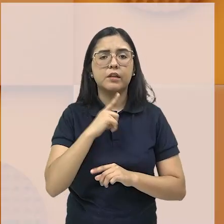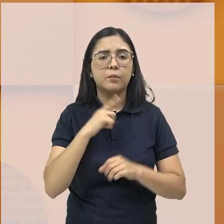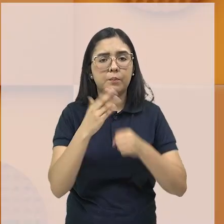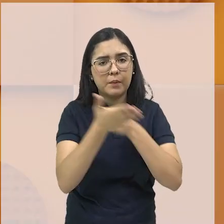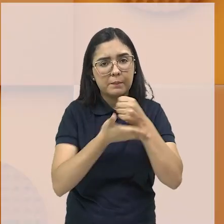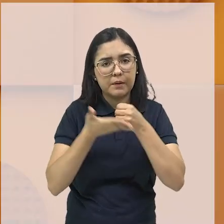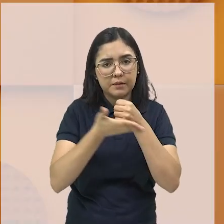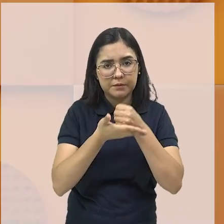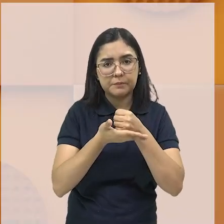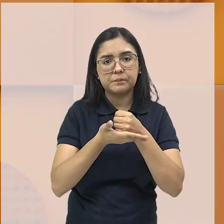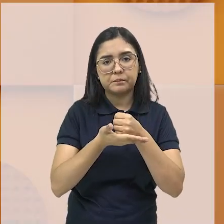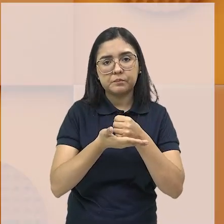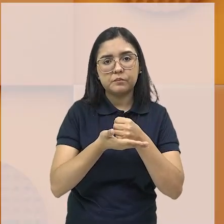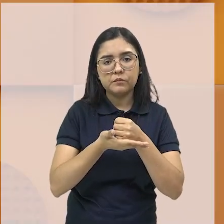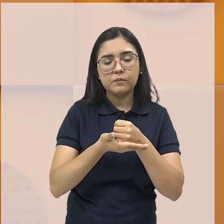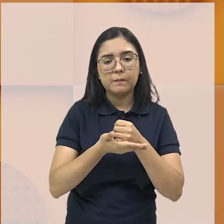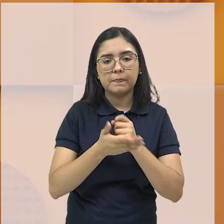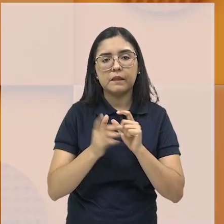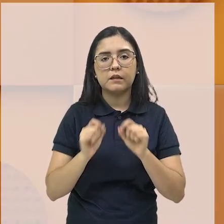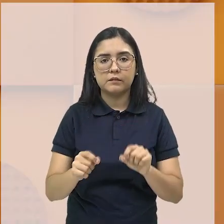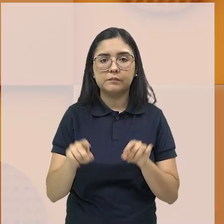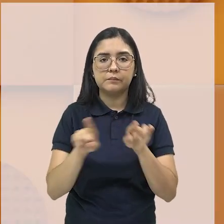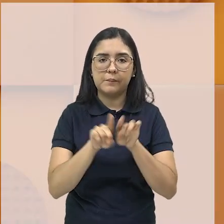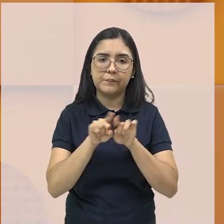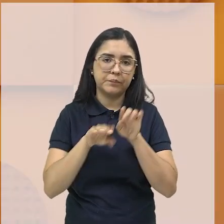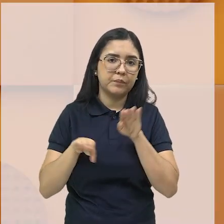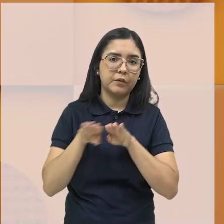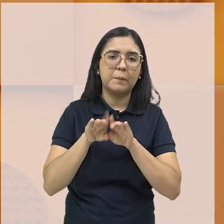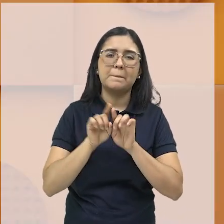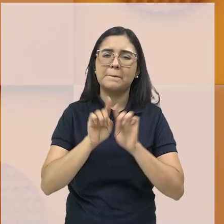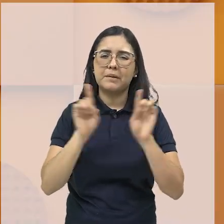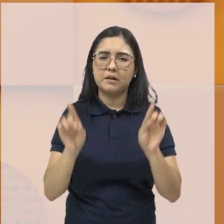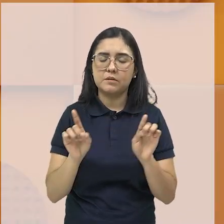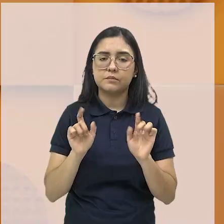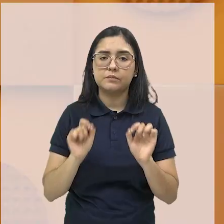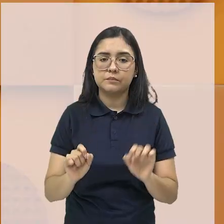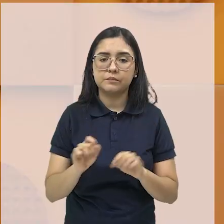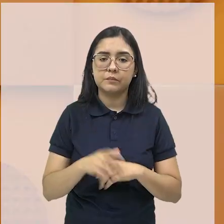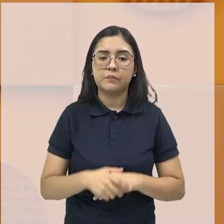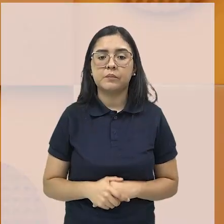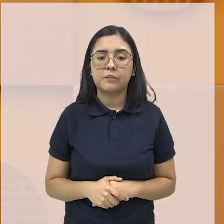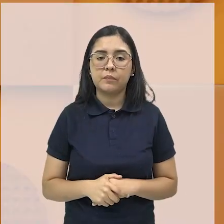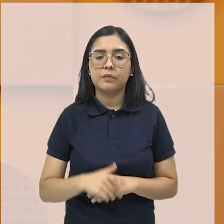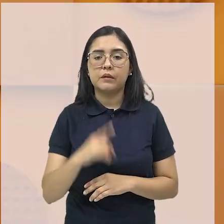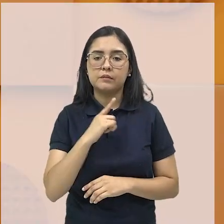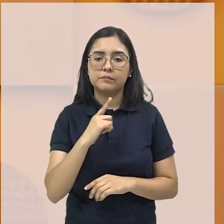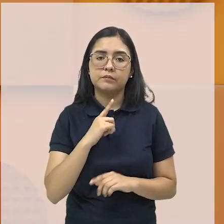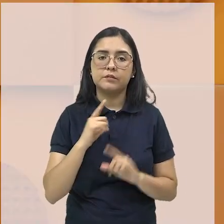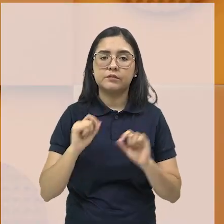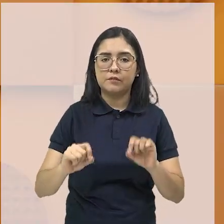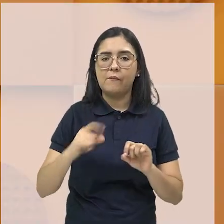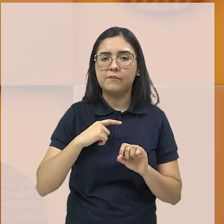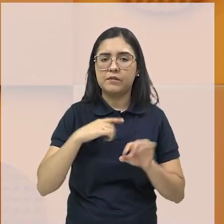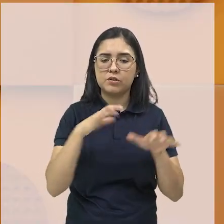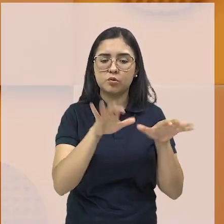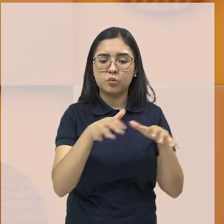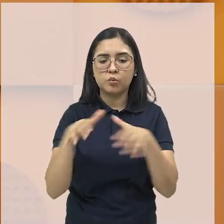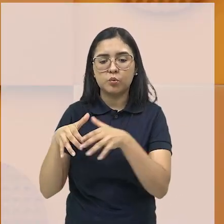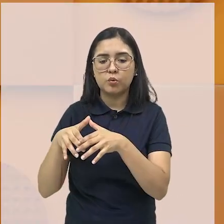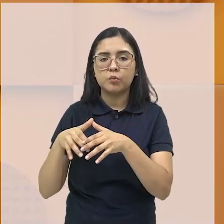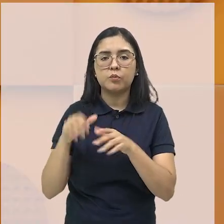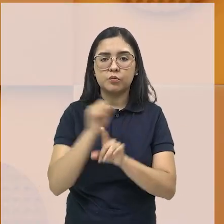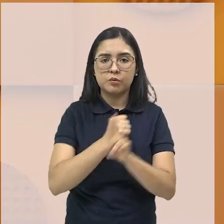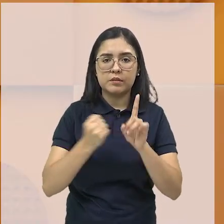base, né, uma base igualitária, só que a mistura de grupos sociais